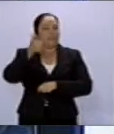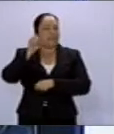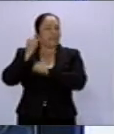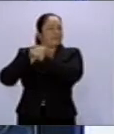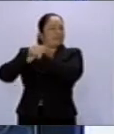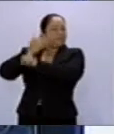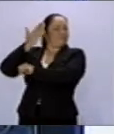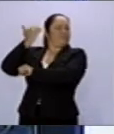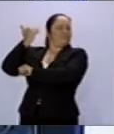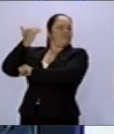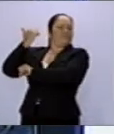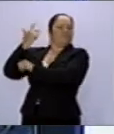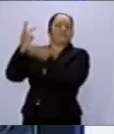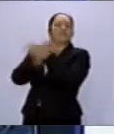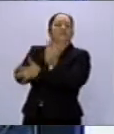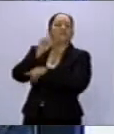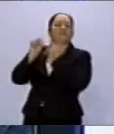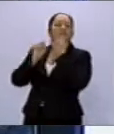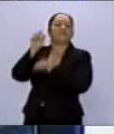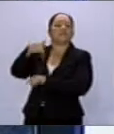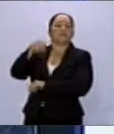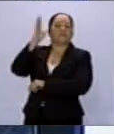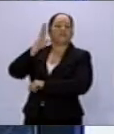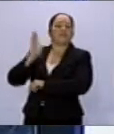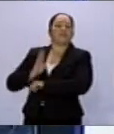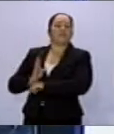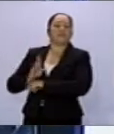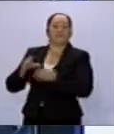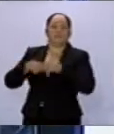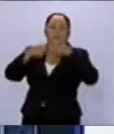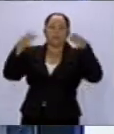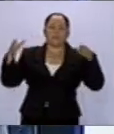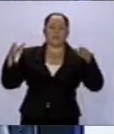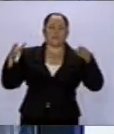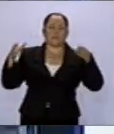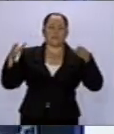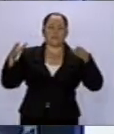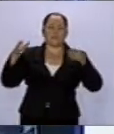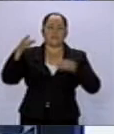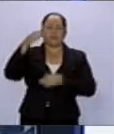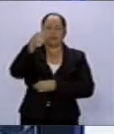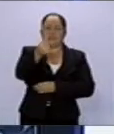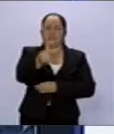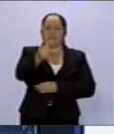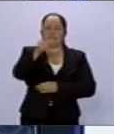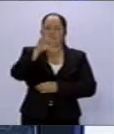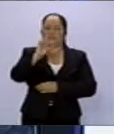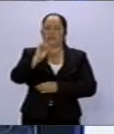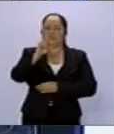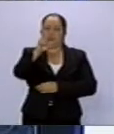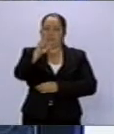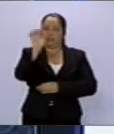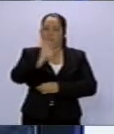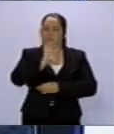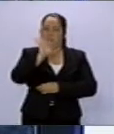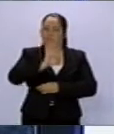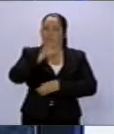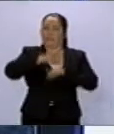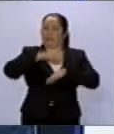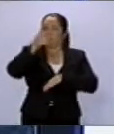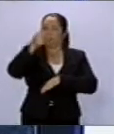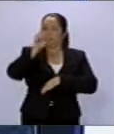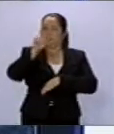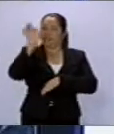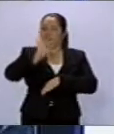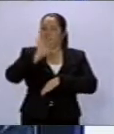mercado de Formação brasileiro aumento de 765% de aumento de número de vagas de enfermagem mais de 170% de